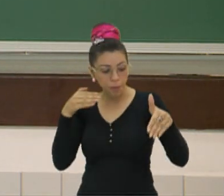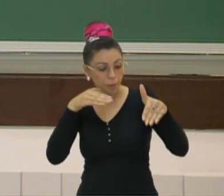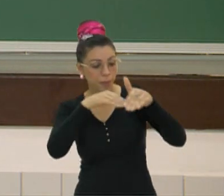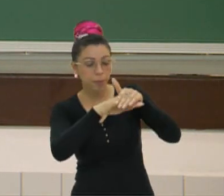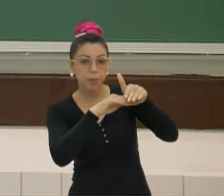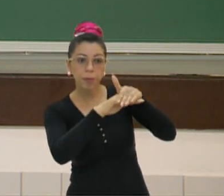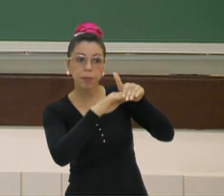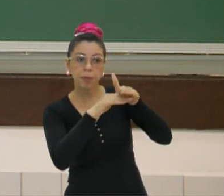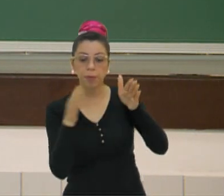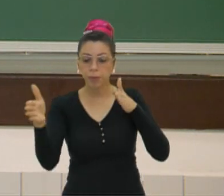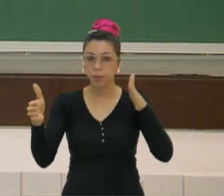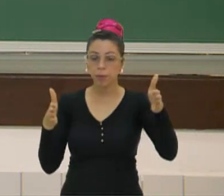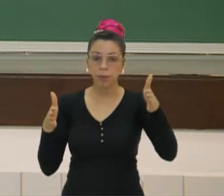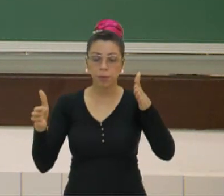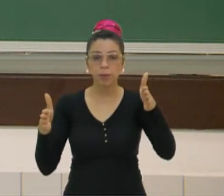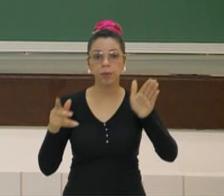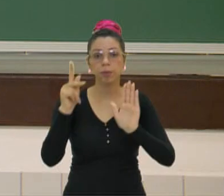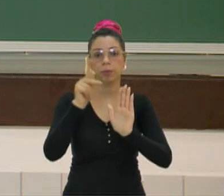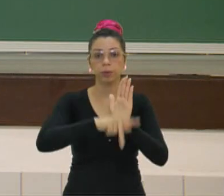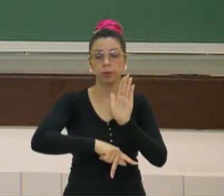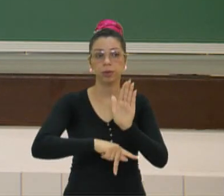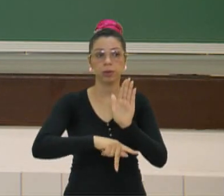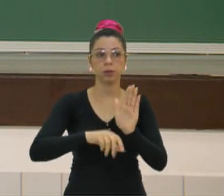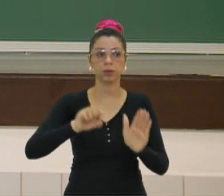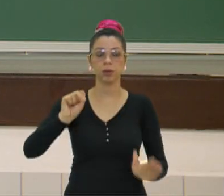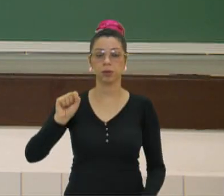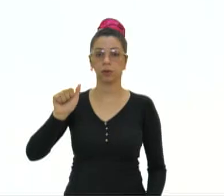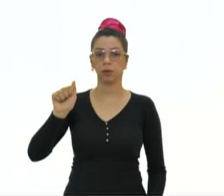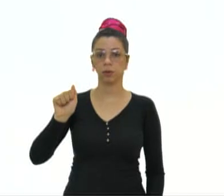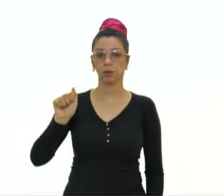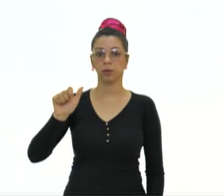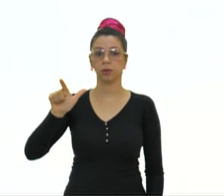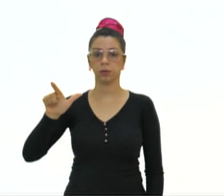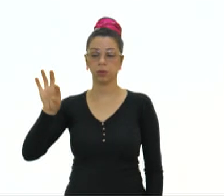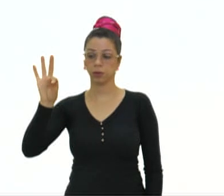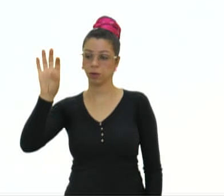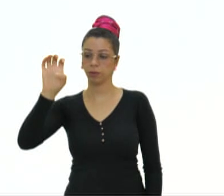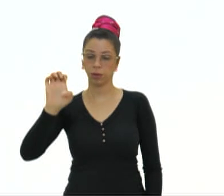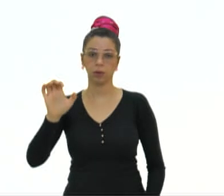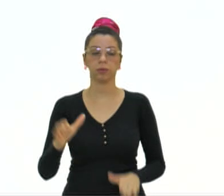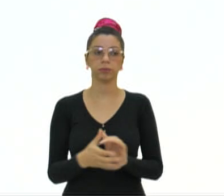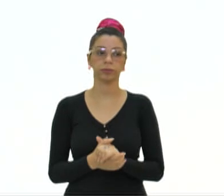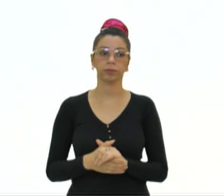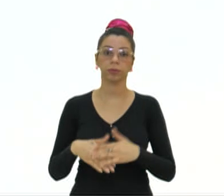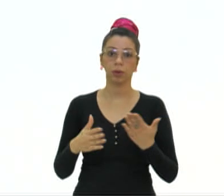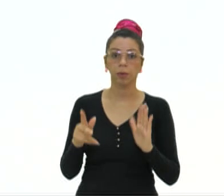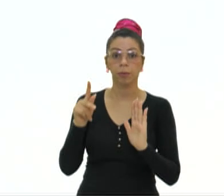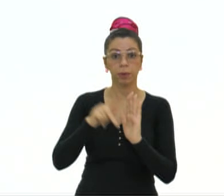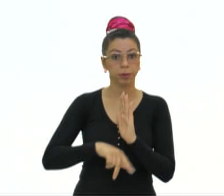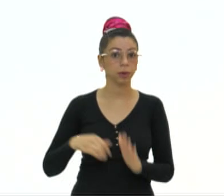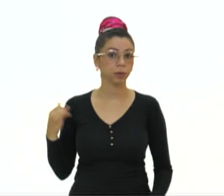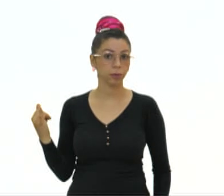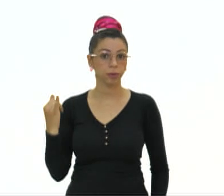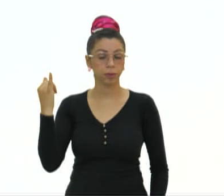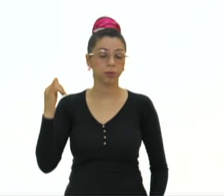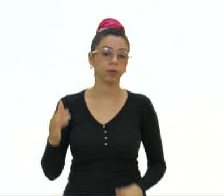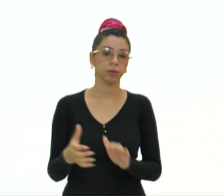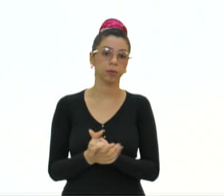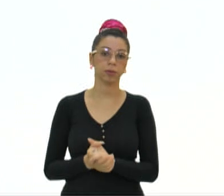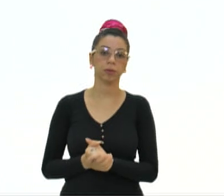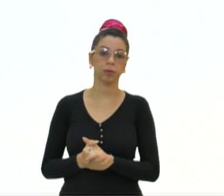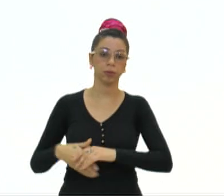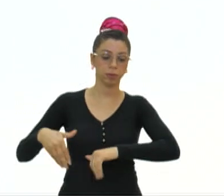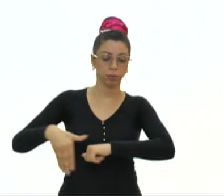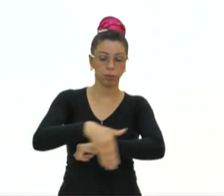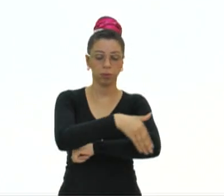aí nesse plano SAUTE. Em grandes obras, o professor não diz que não sejam importantes, né? A pavimentação da